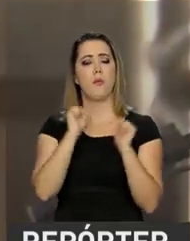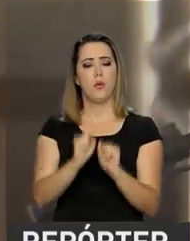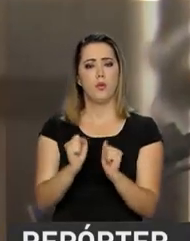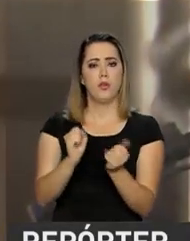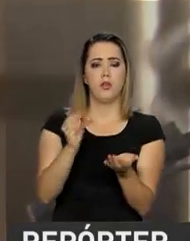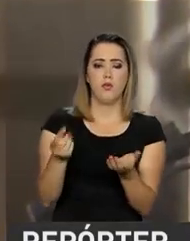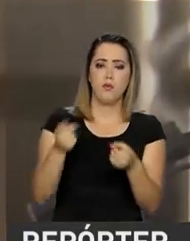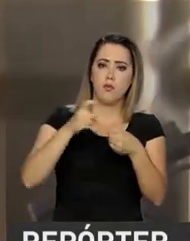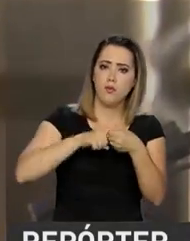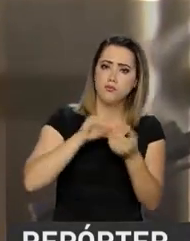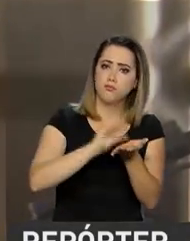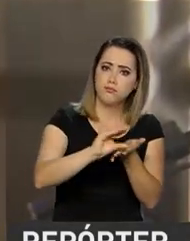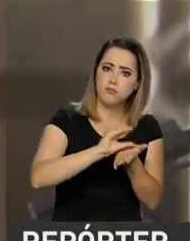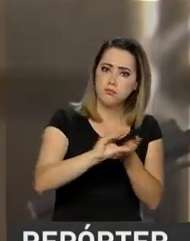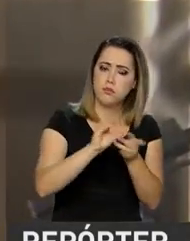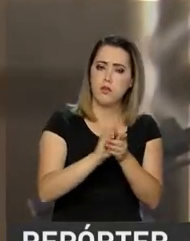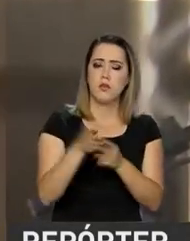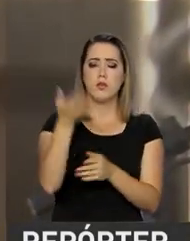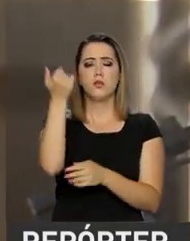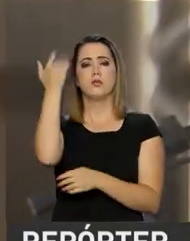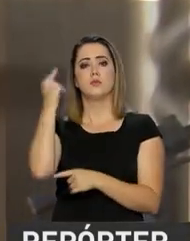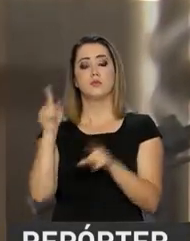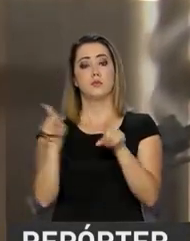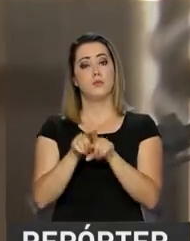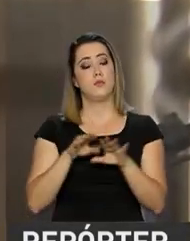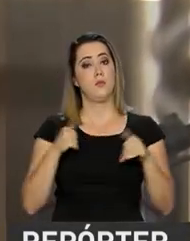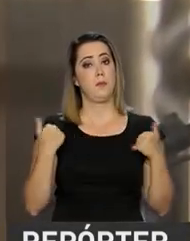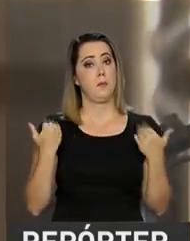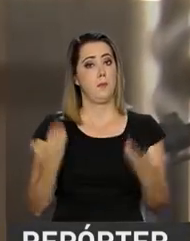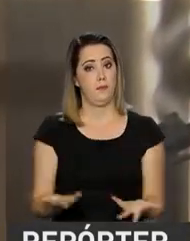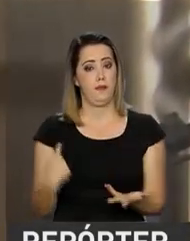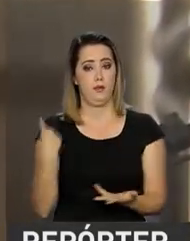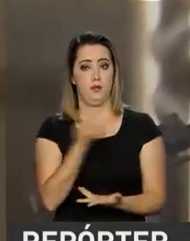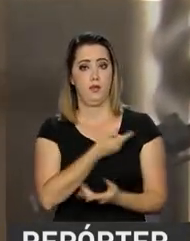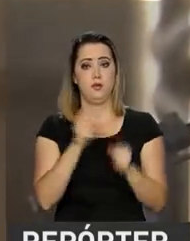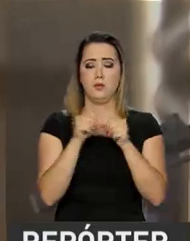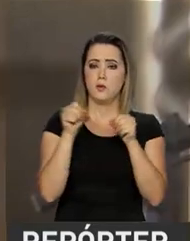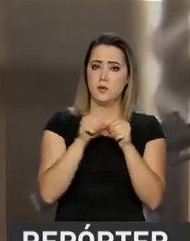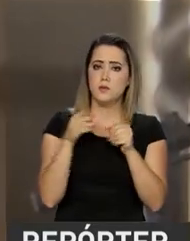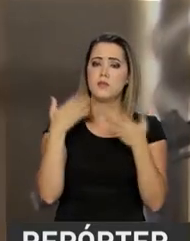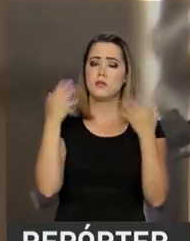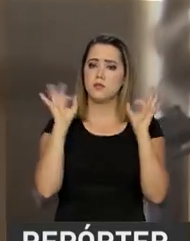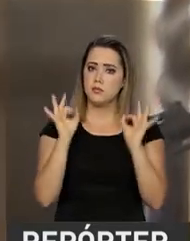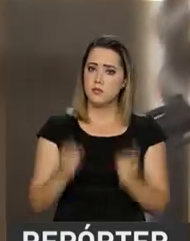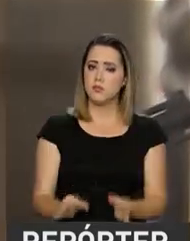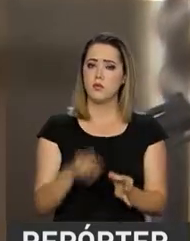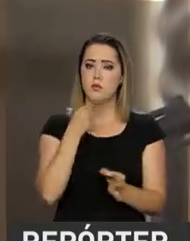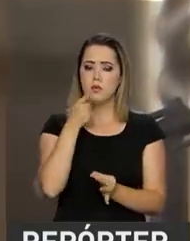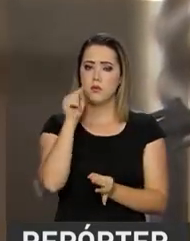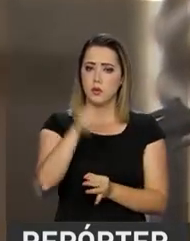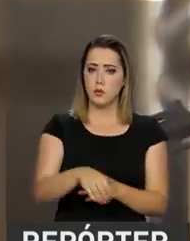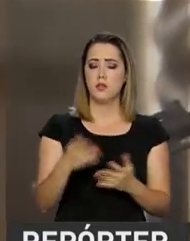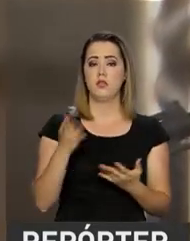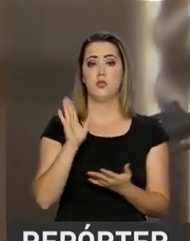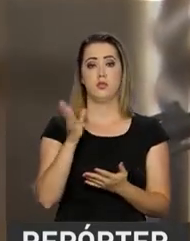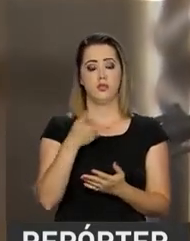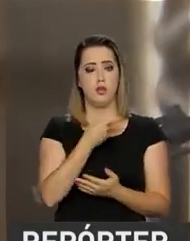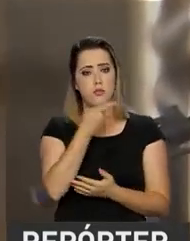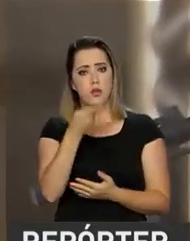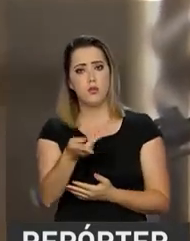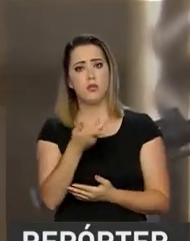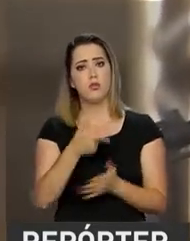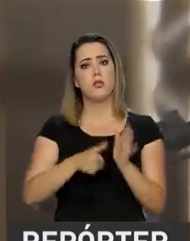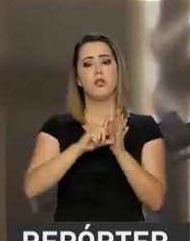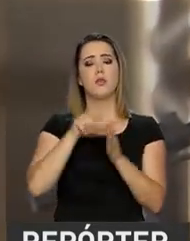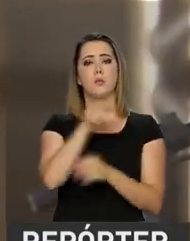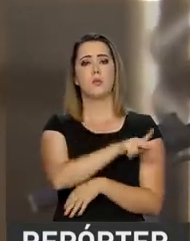o que nós perdemos no passado e nós estamos fazendo coisas convenhamos aqui se falou muito sincero óleo